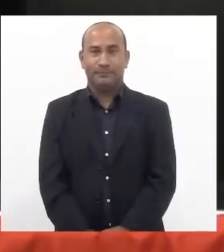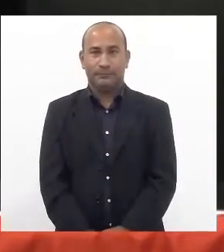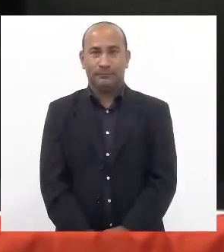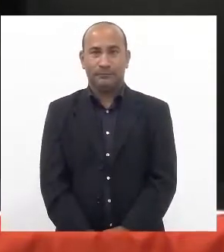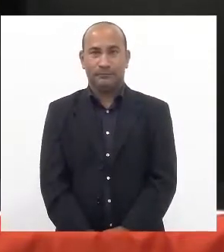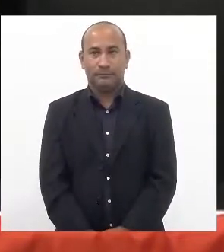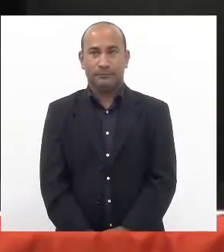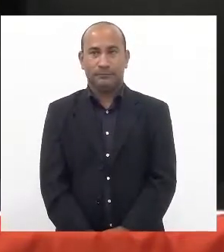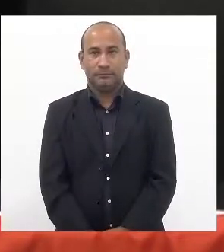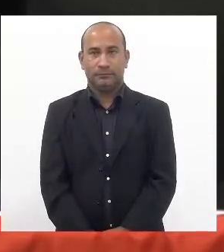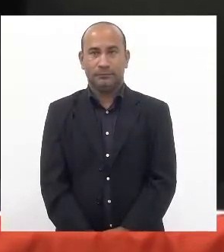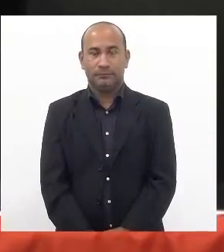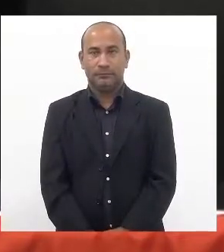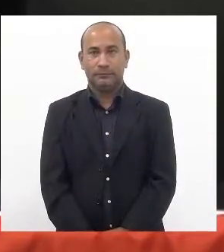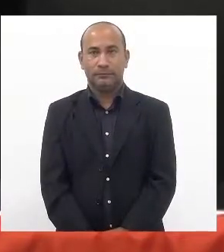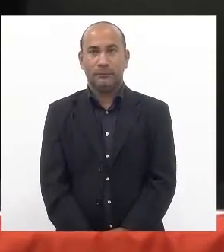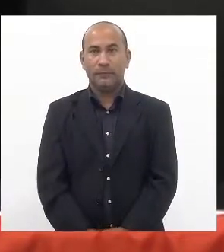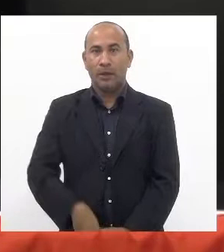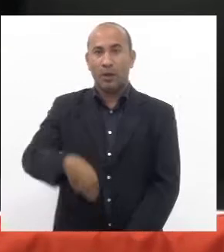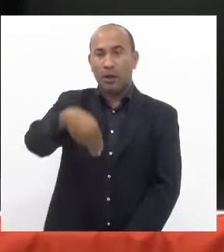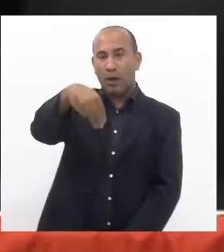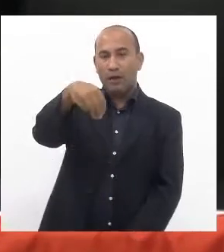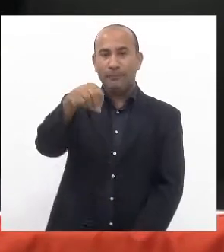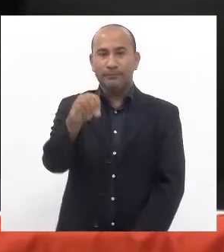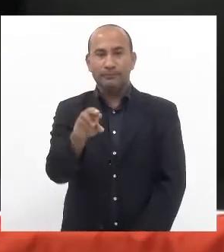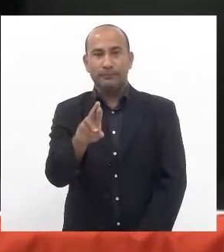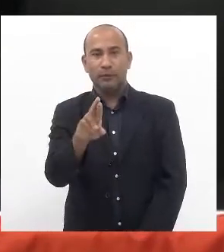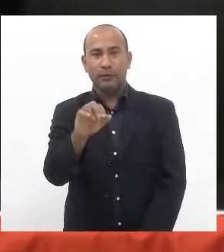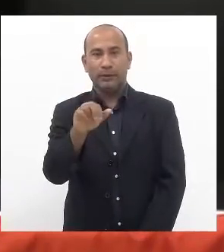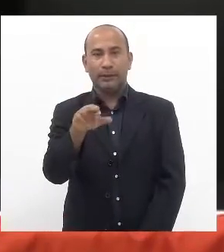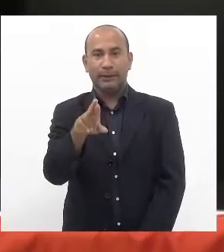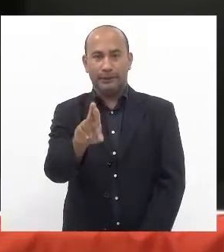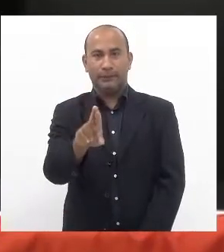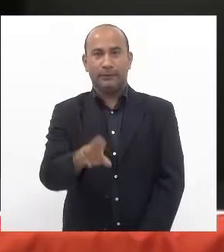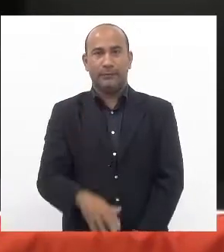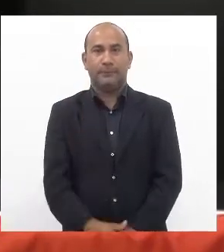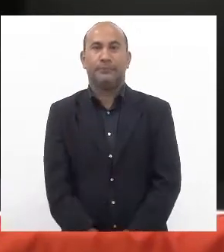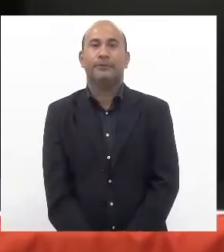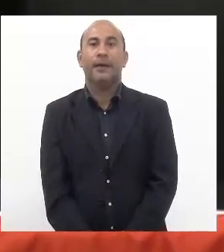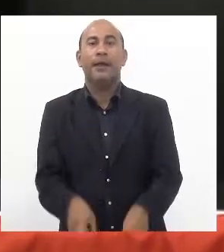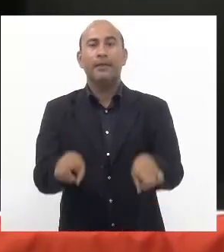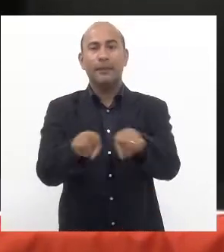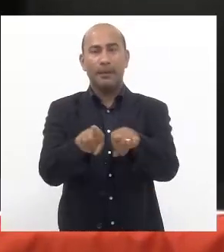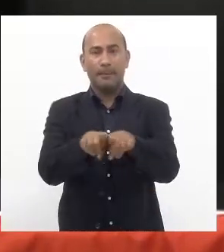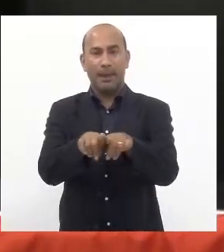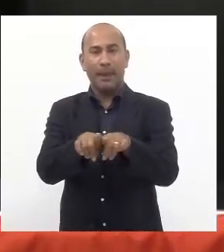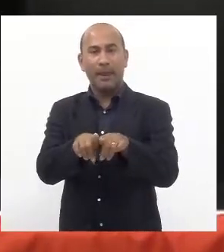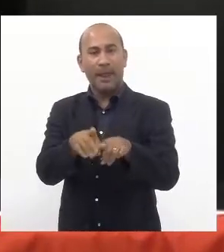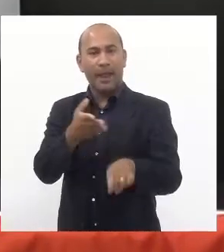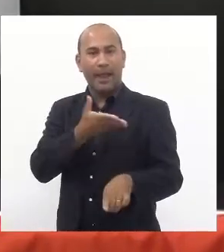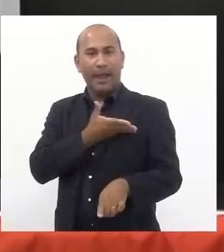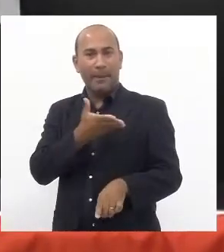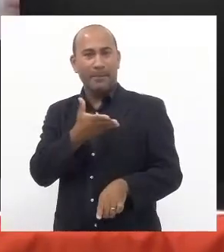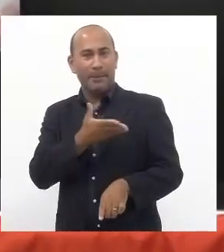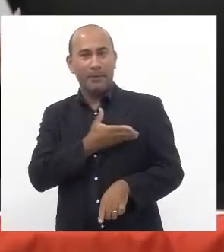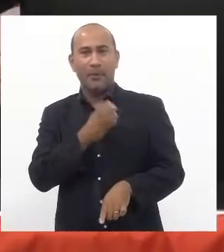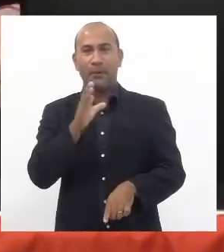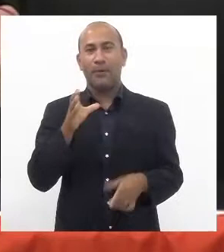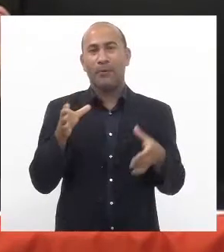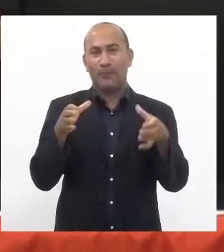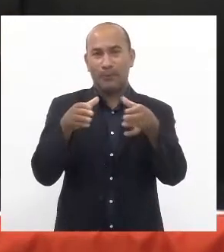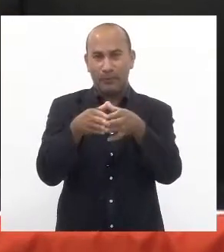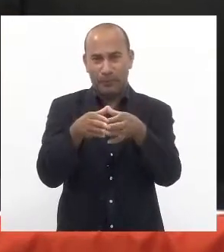do Maurice Elias Adá, também amigo do cônsul, e da Alice